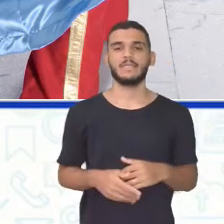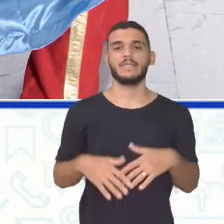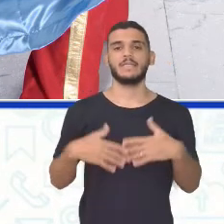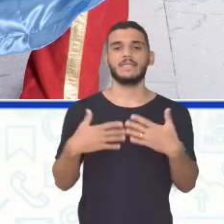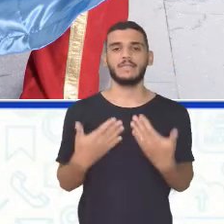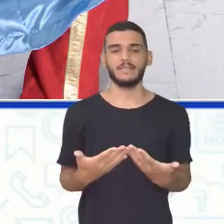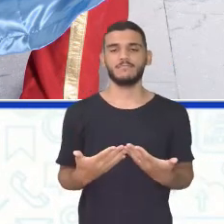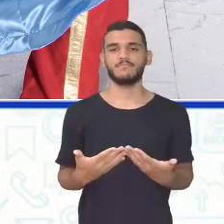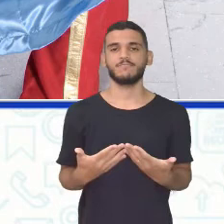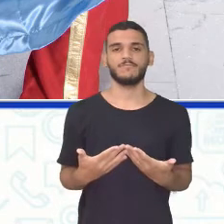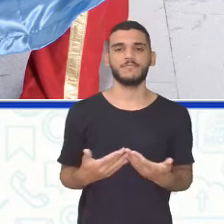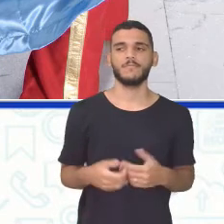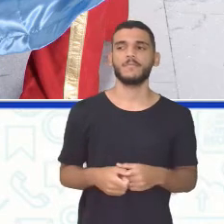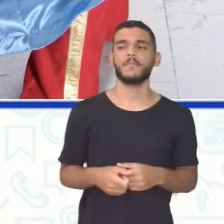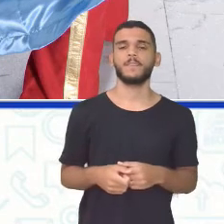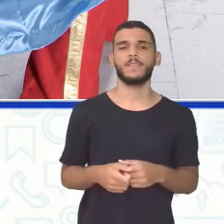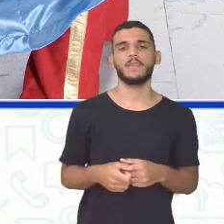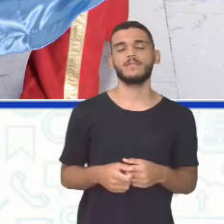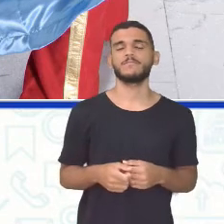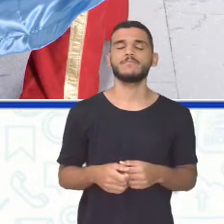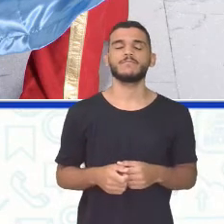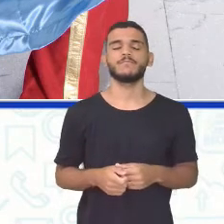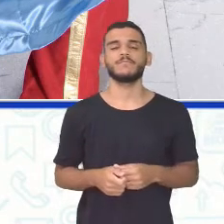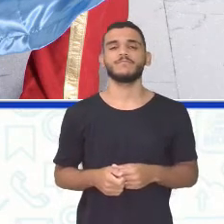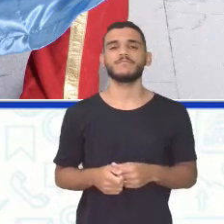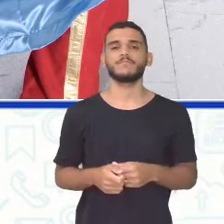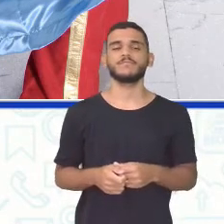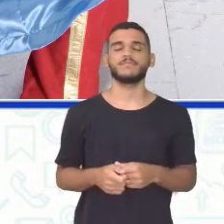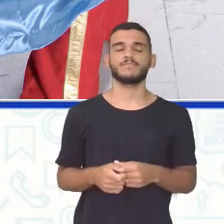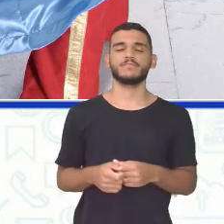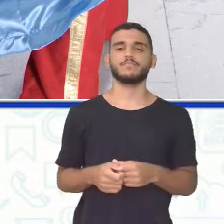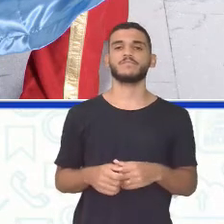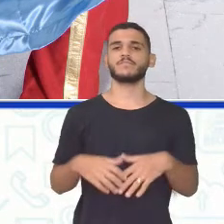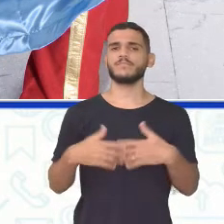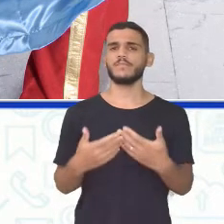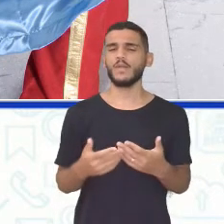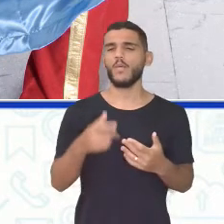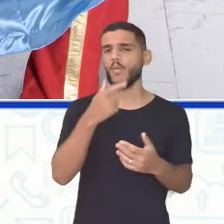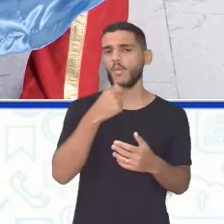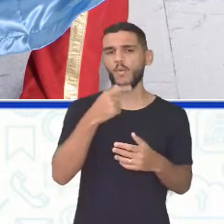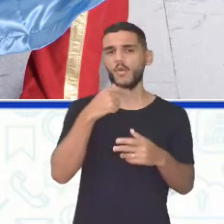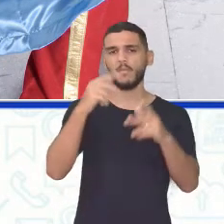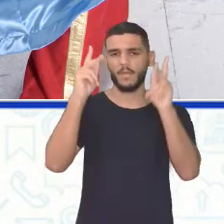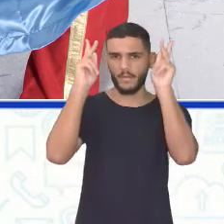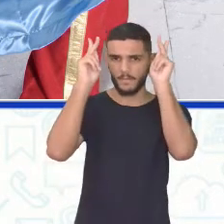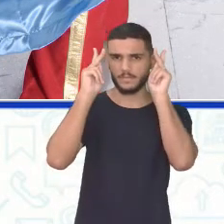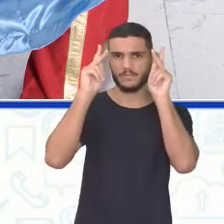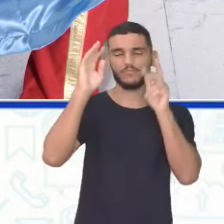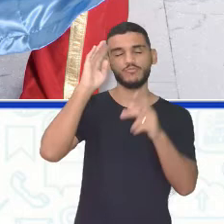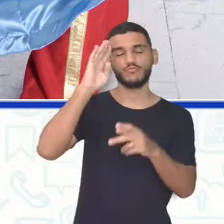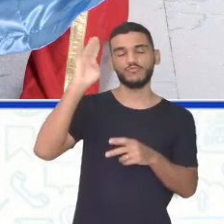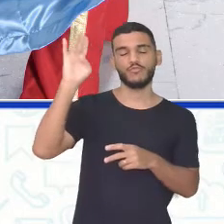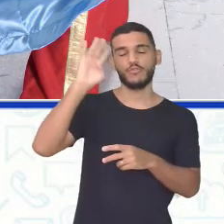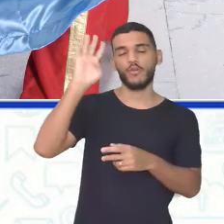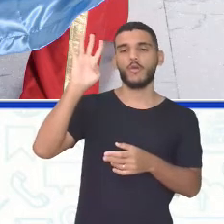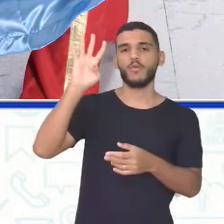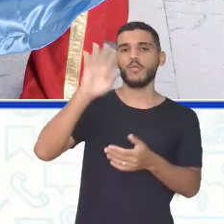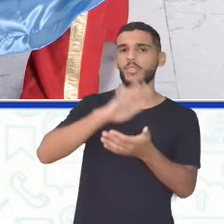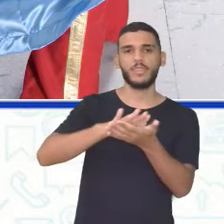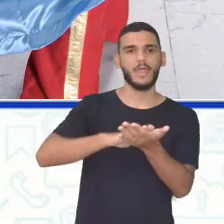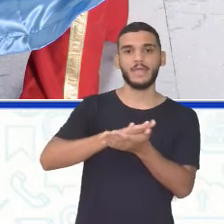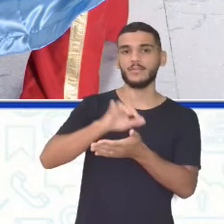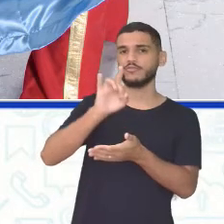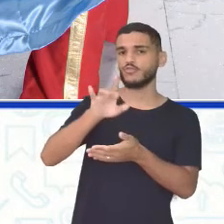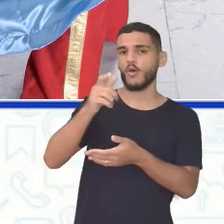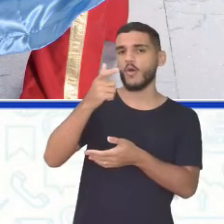pra ela, ela. sabe? Já que eles estão em lugares separados. É possível, né? E o príncipe não sonhou com ninguém, a não ser com a princesa,